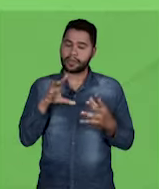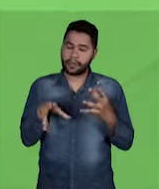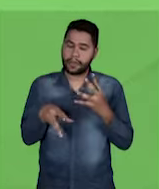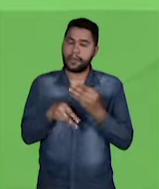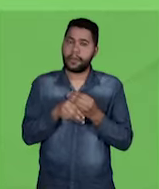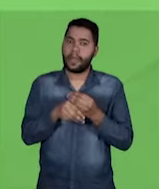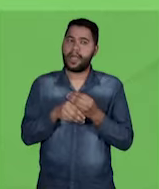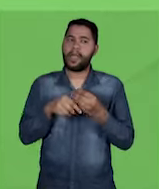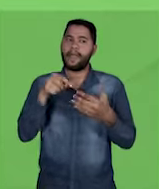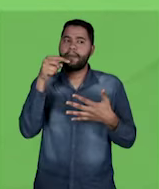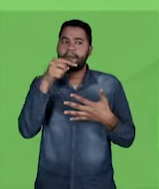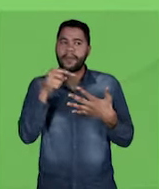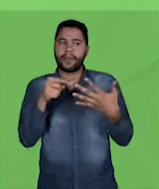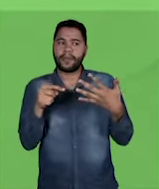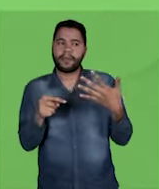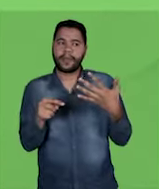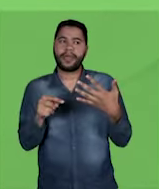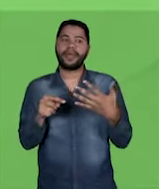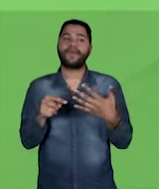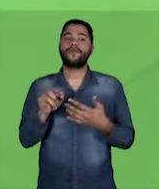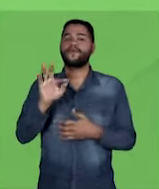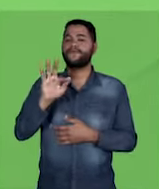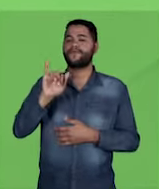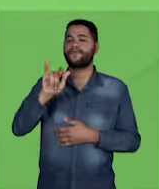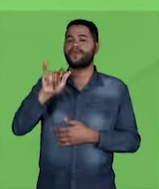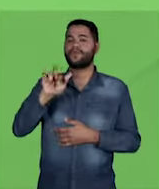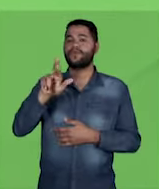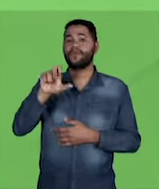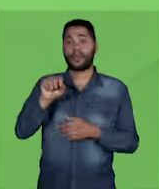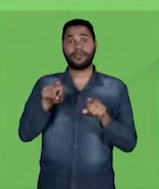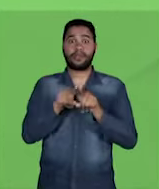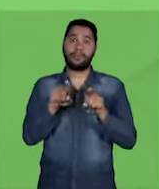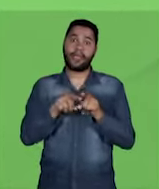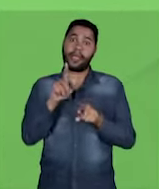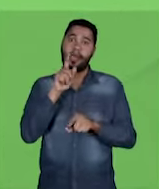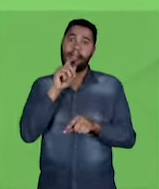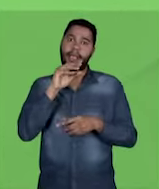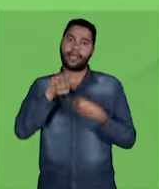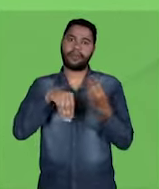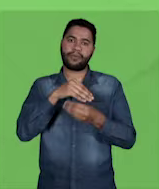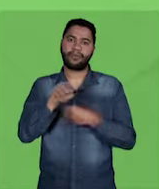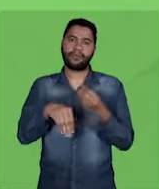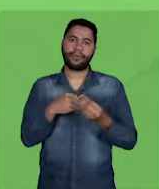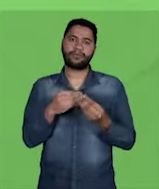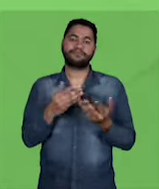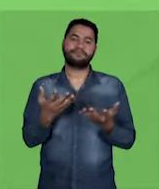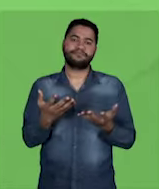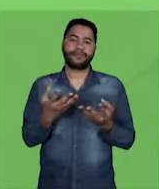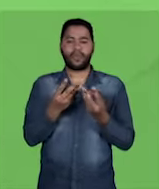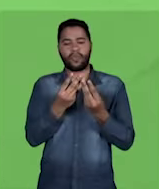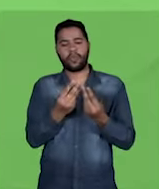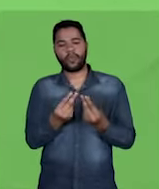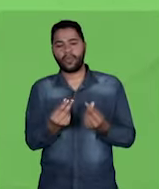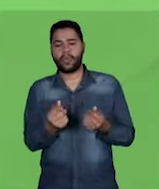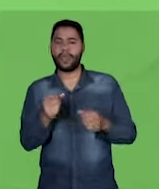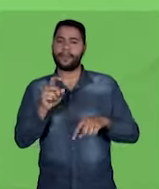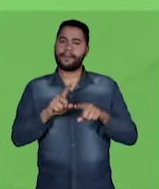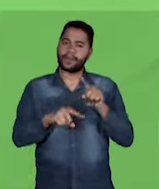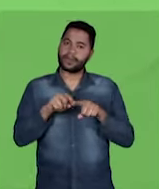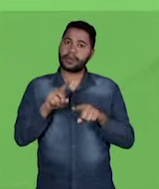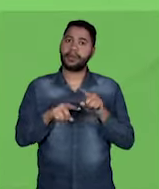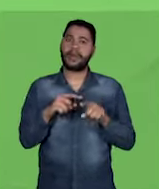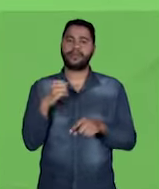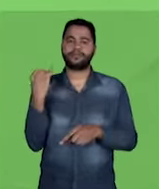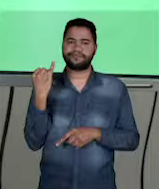elementos figurados e principalmente de água, né, onde se encontram dissolvidos materiais